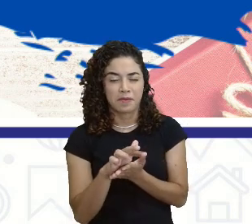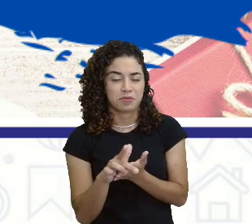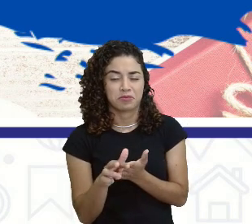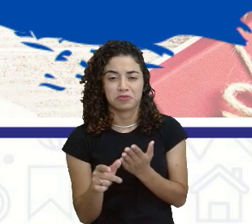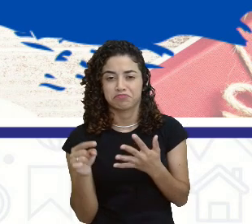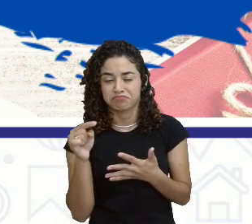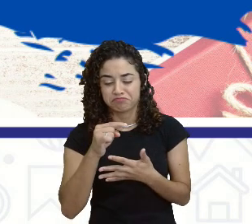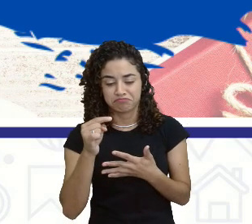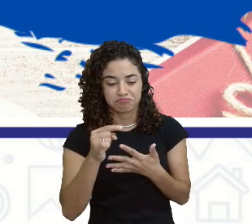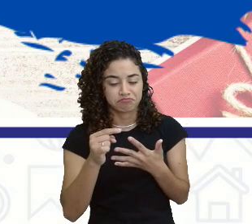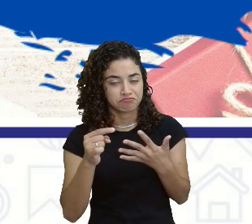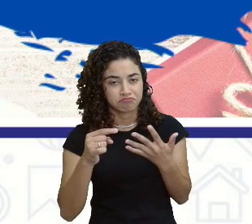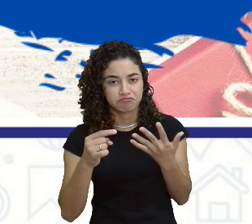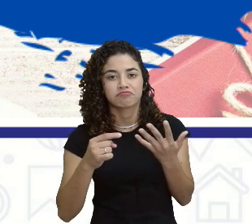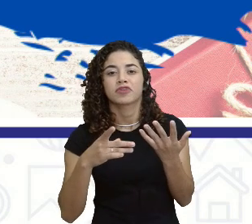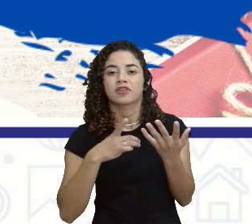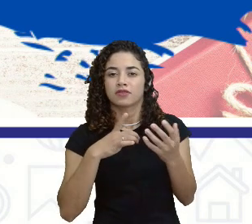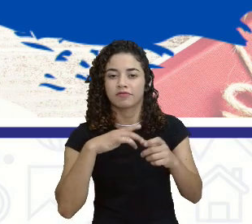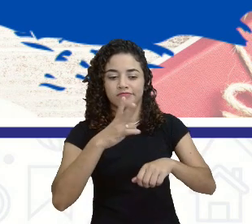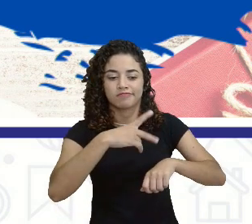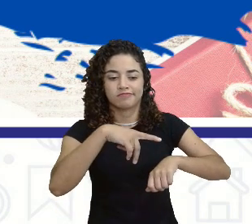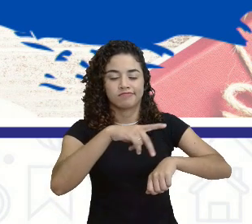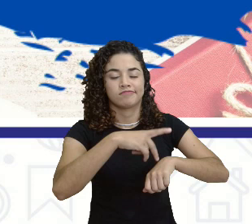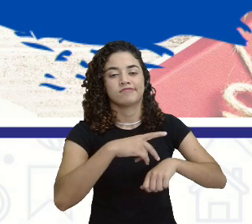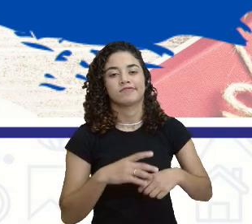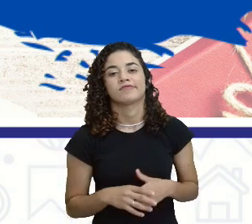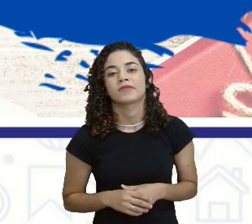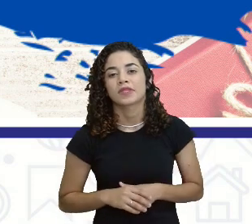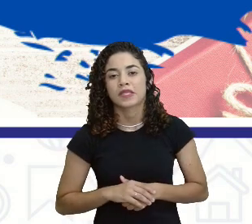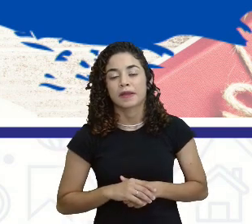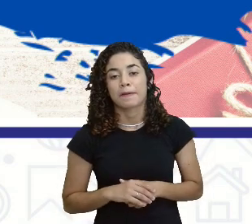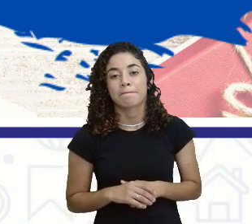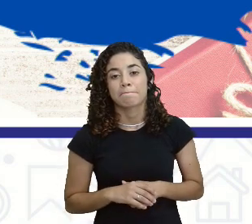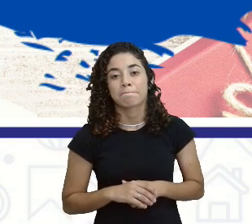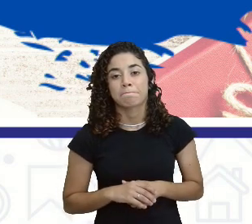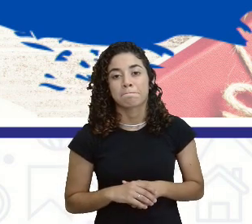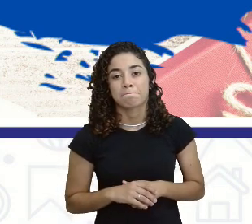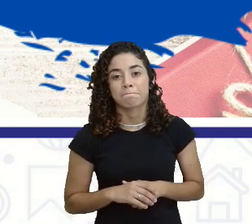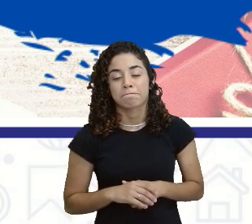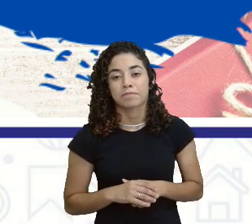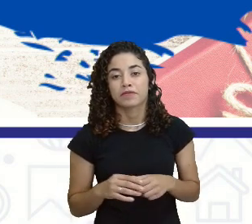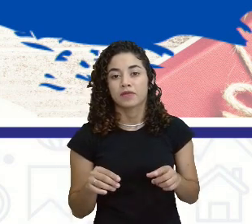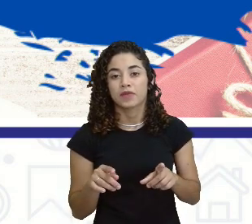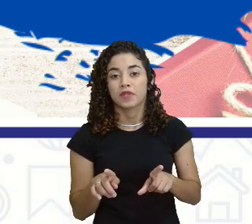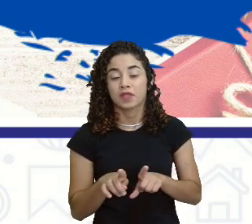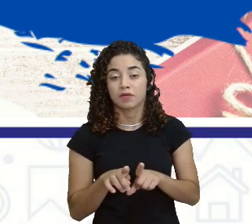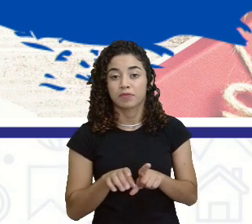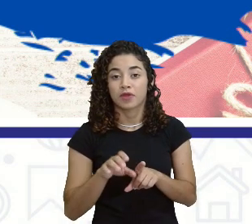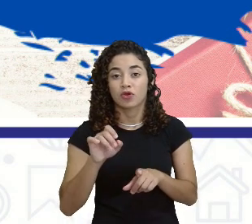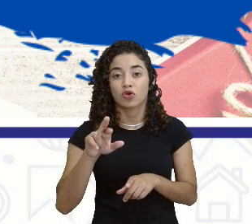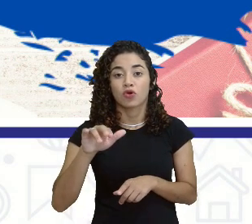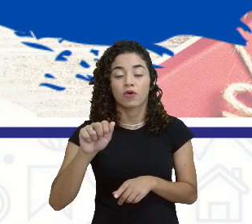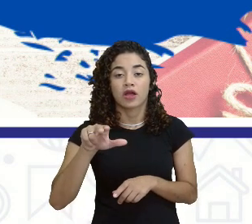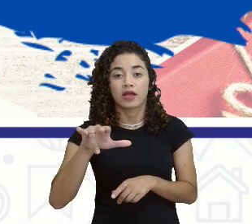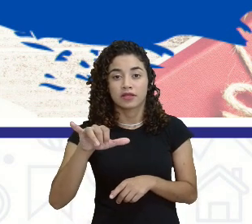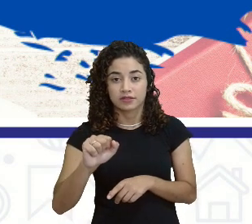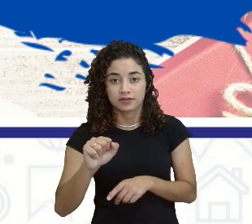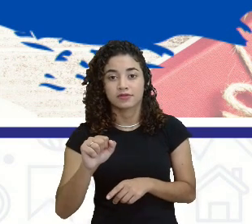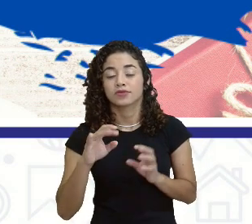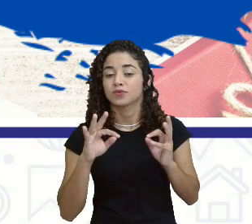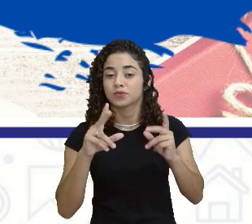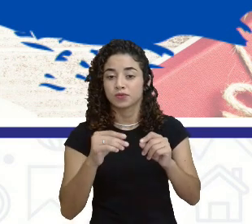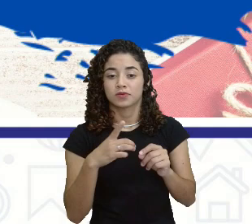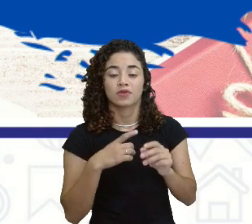né? A Iugoslávia, certo? A Croácia, por exemplo, a Tchecoslováquia, os países de origem eslava,